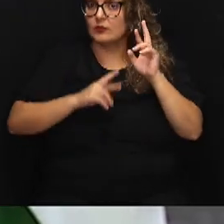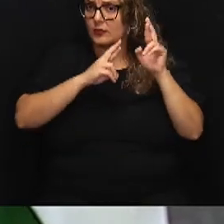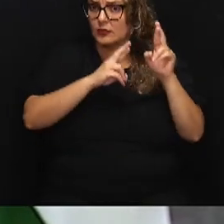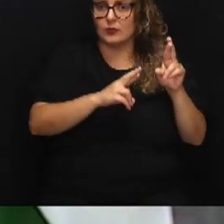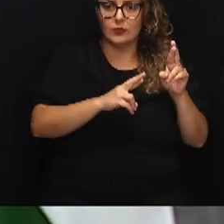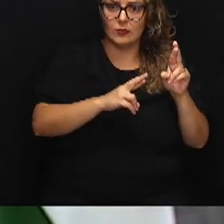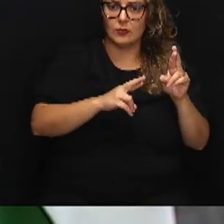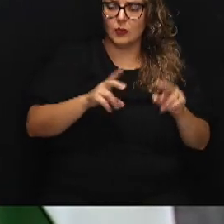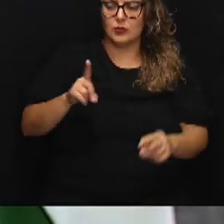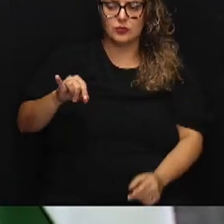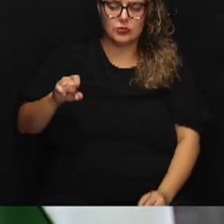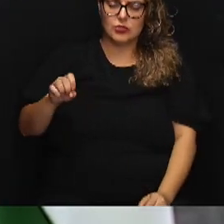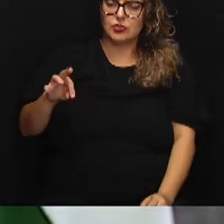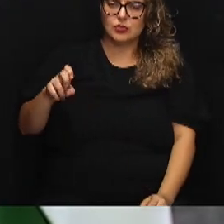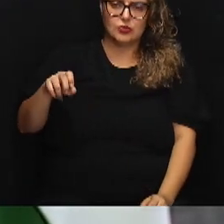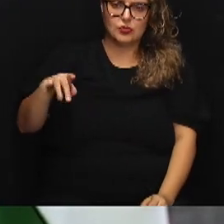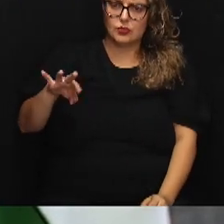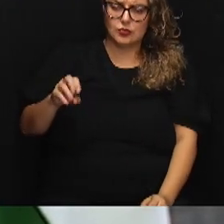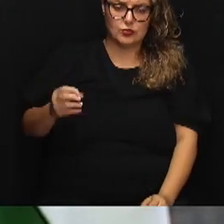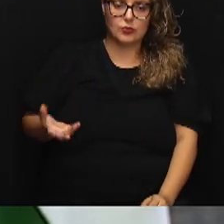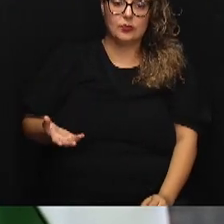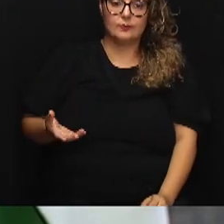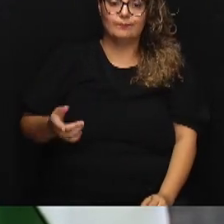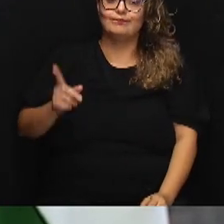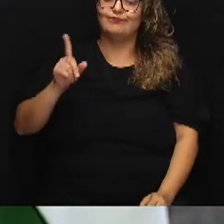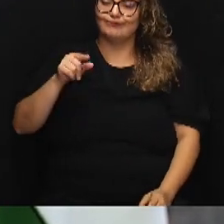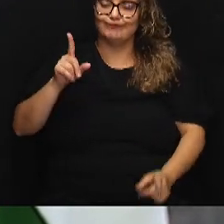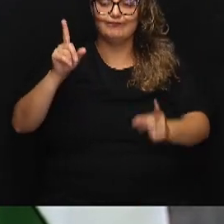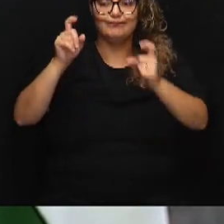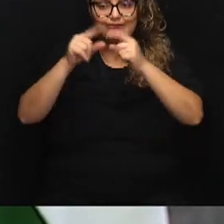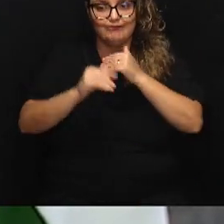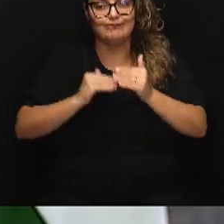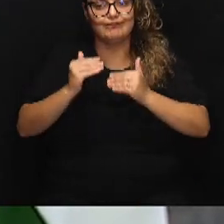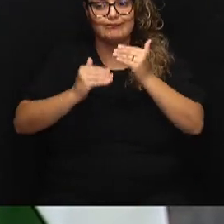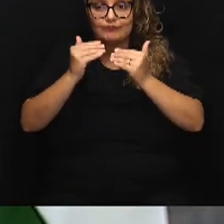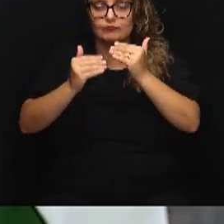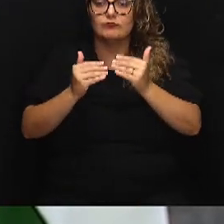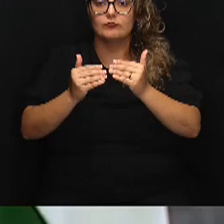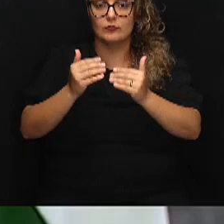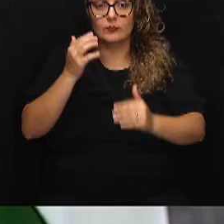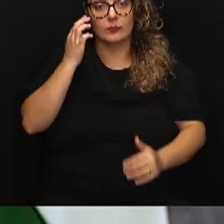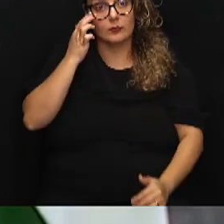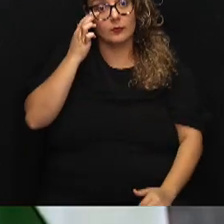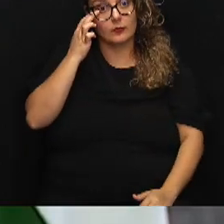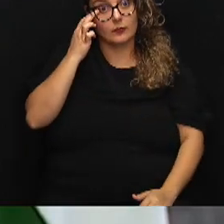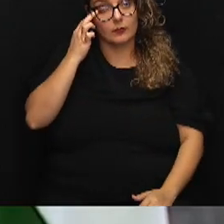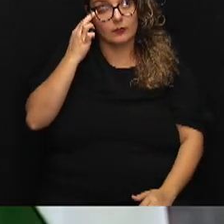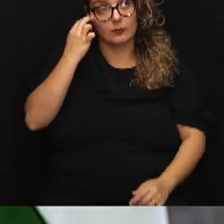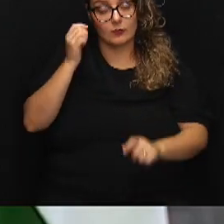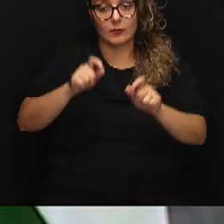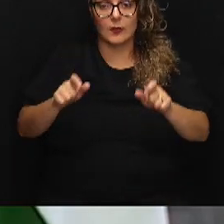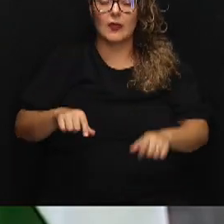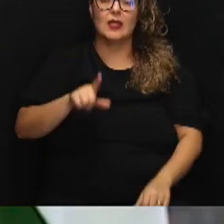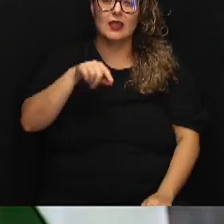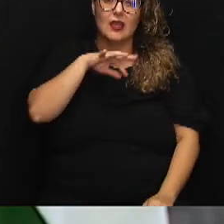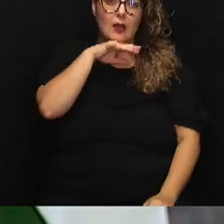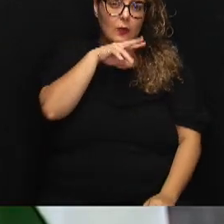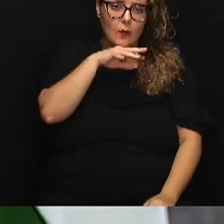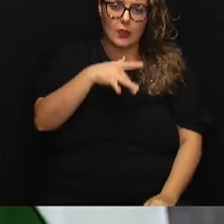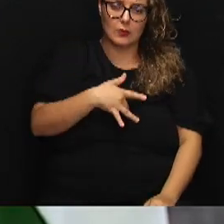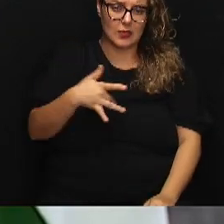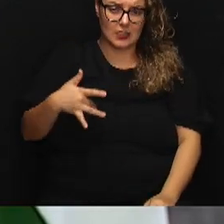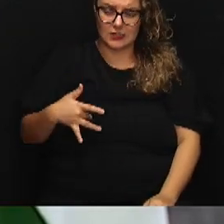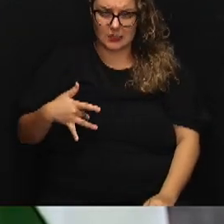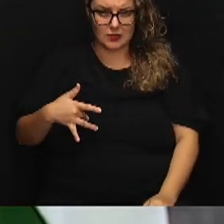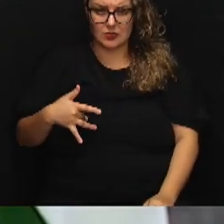com distúrbio, é muito difícil a recuperação dessas pessoas, é muito ruim